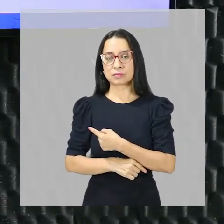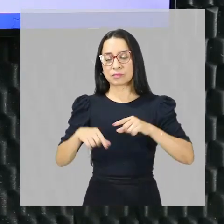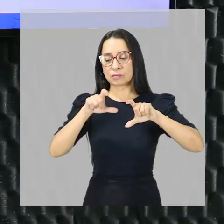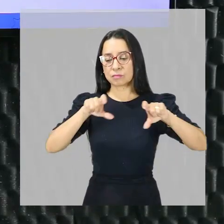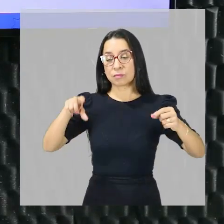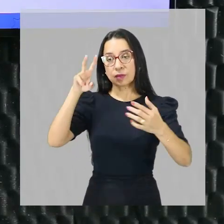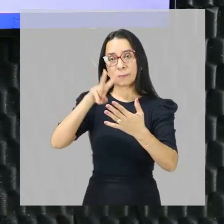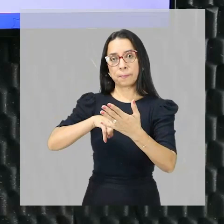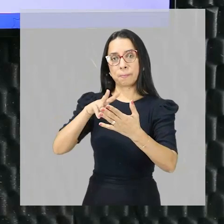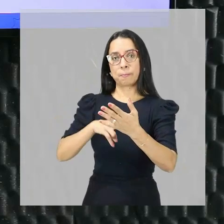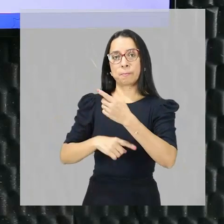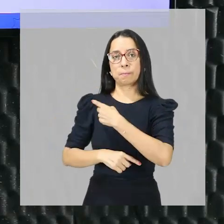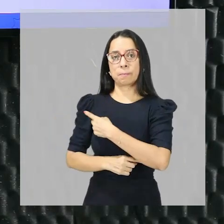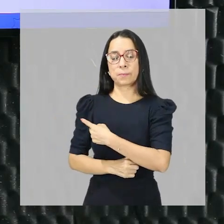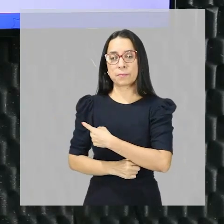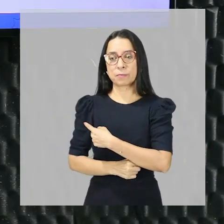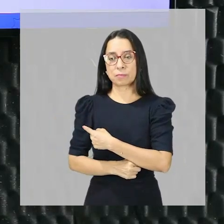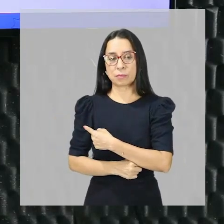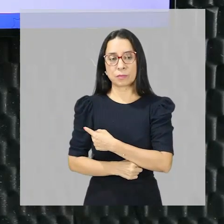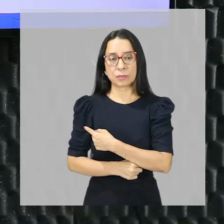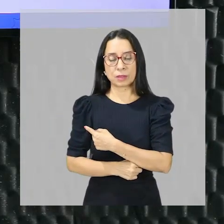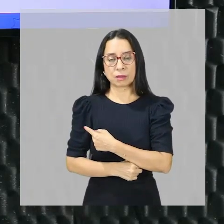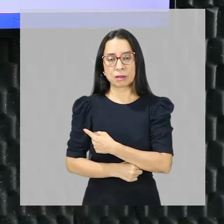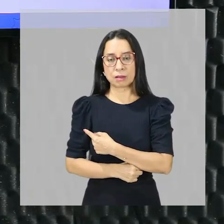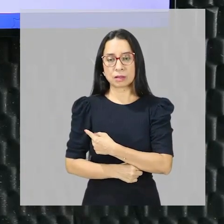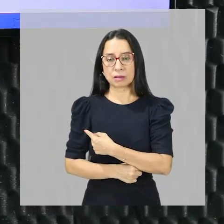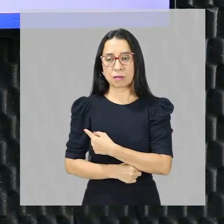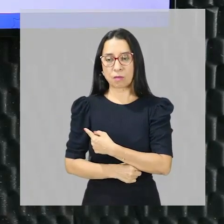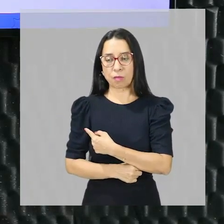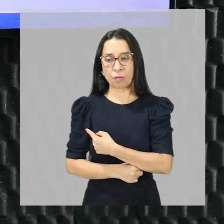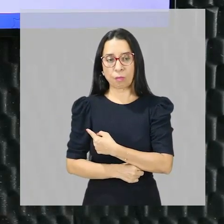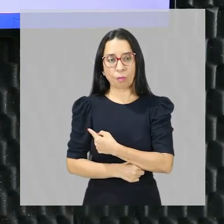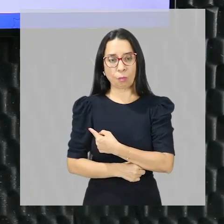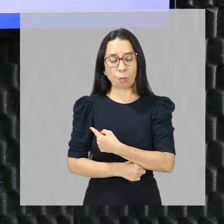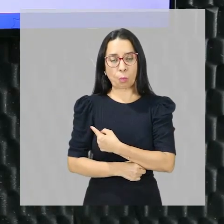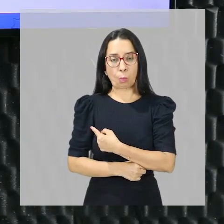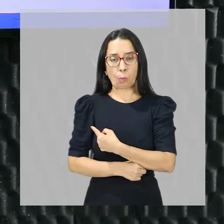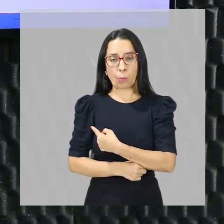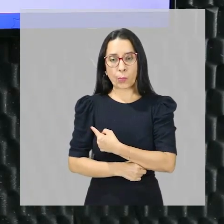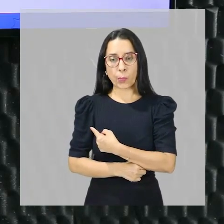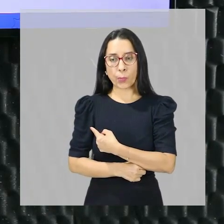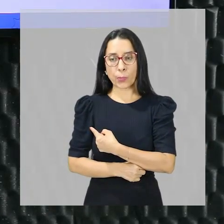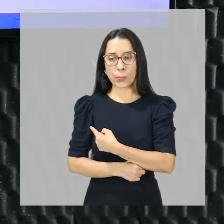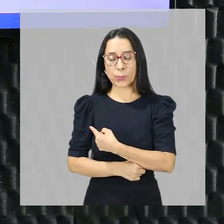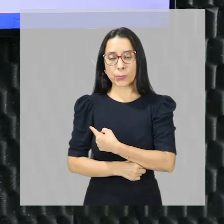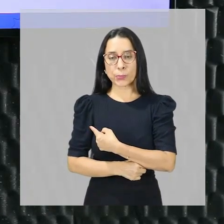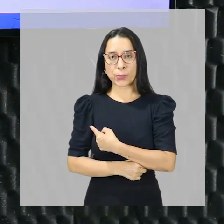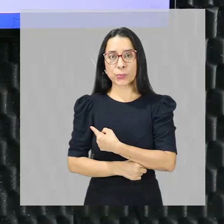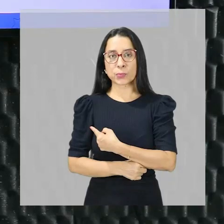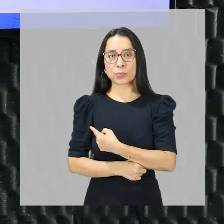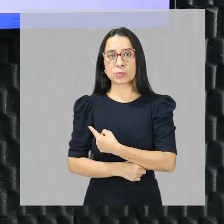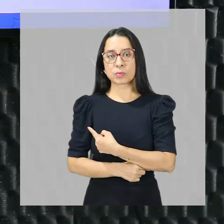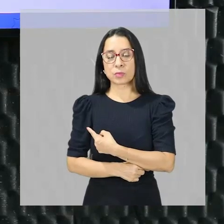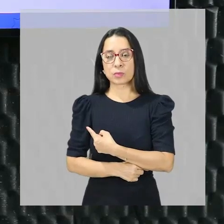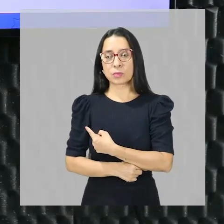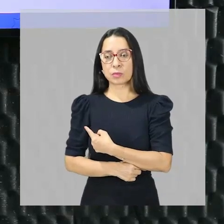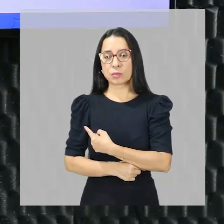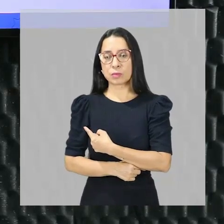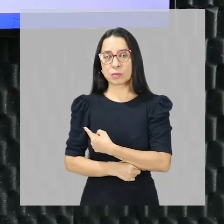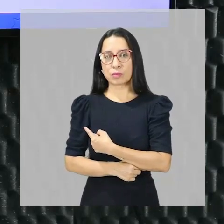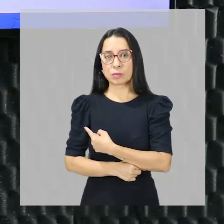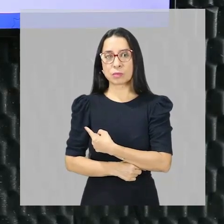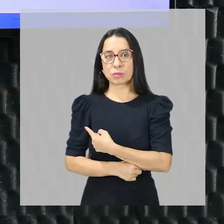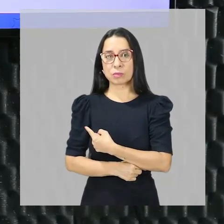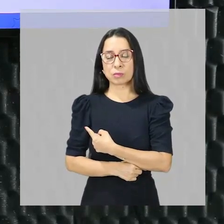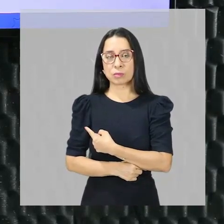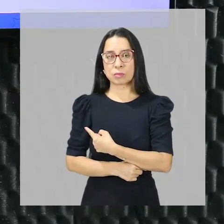tem provocado 2 processos distintos. Porém, ambos têm deixado a base de sustentação dos biomas, os